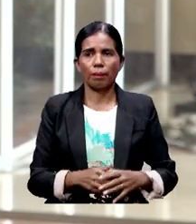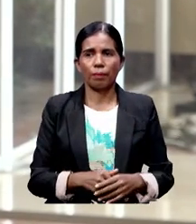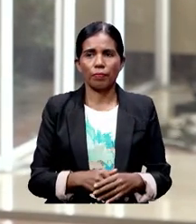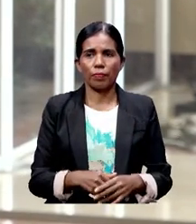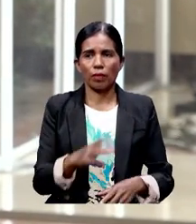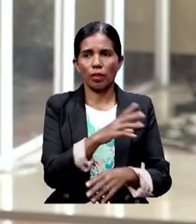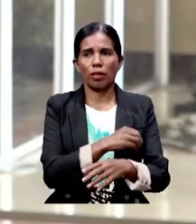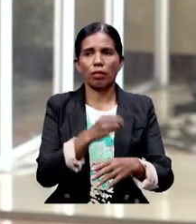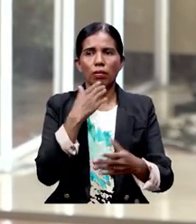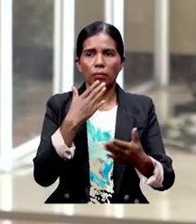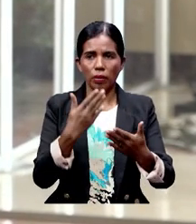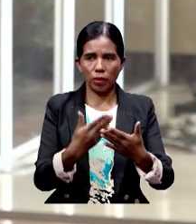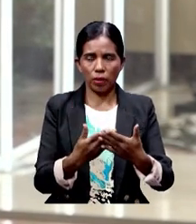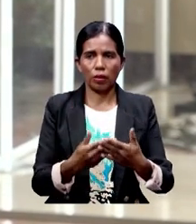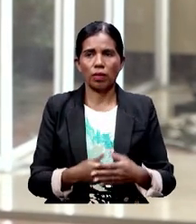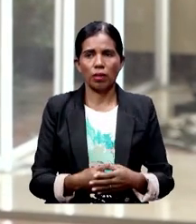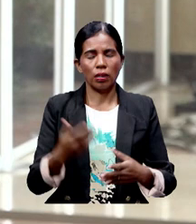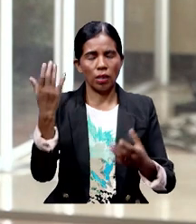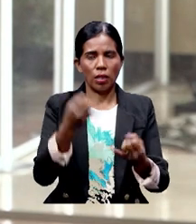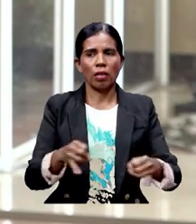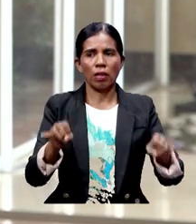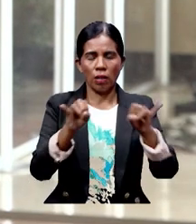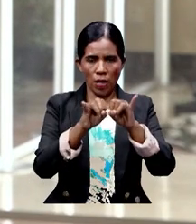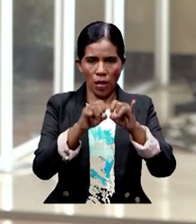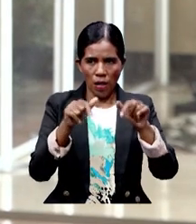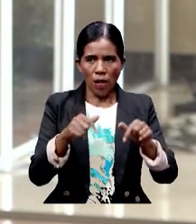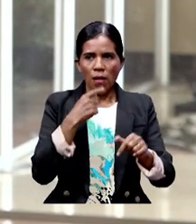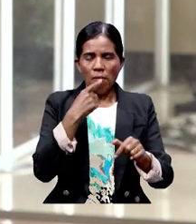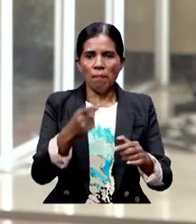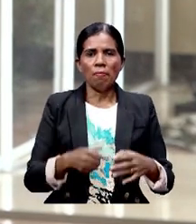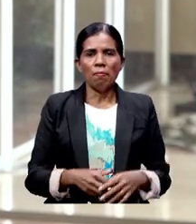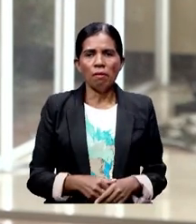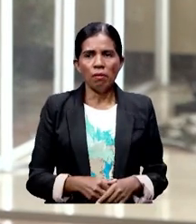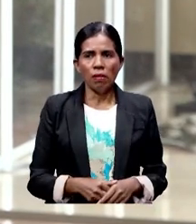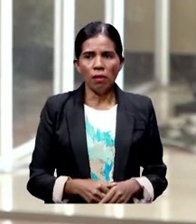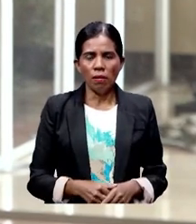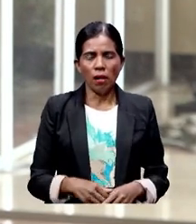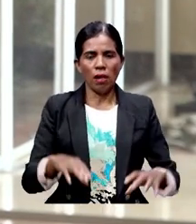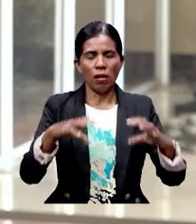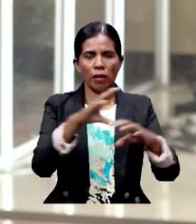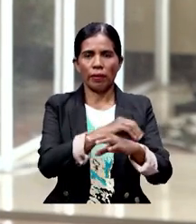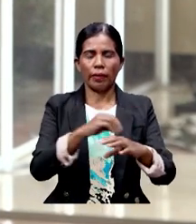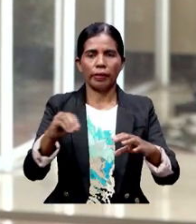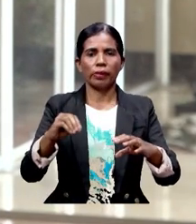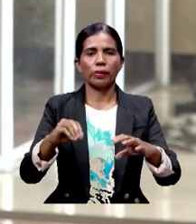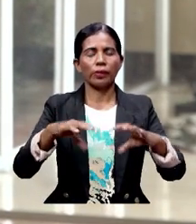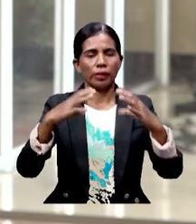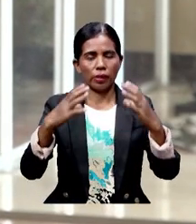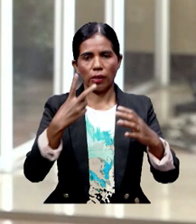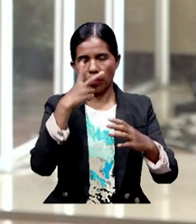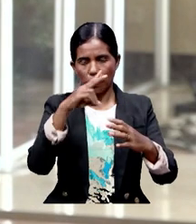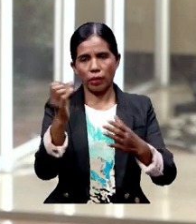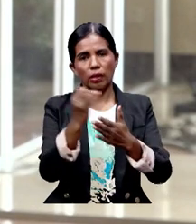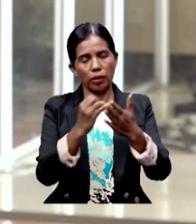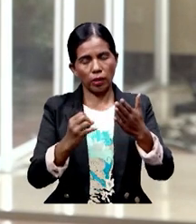órgão colegial ida, que é a instituição ida né para tupundera, e órgão consultivo ida talo desenho vai ao setor